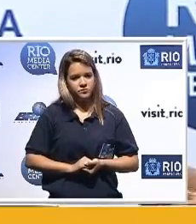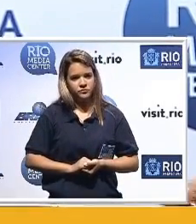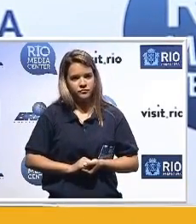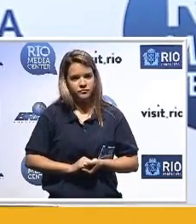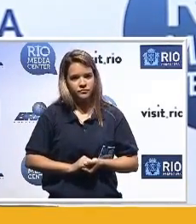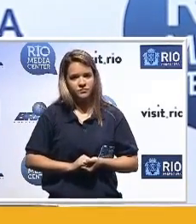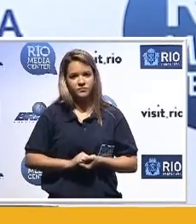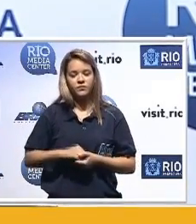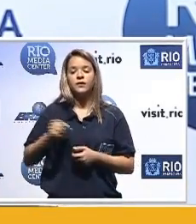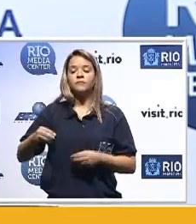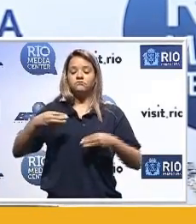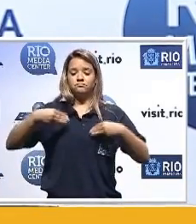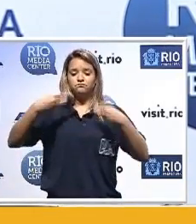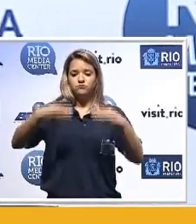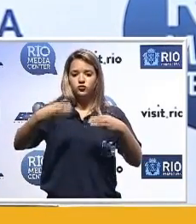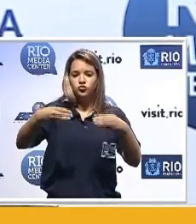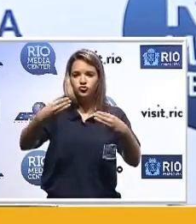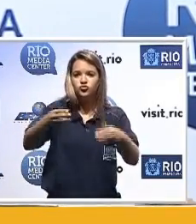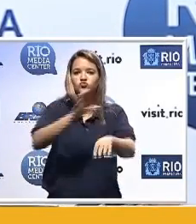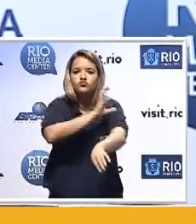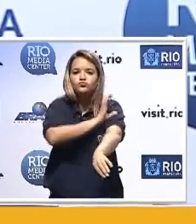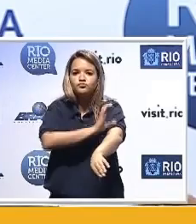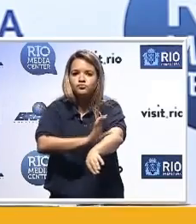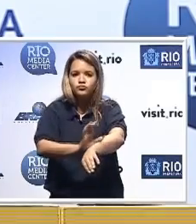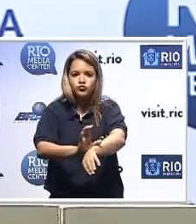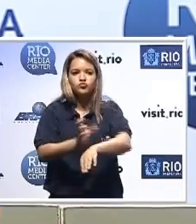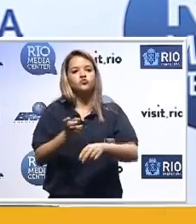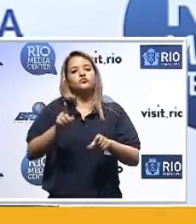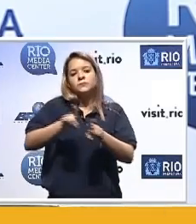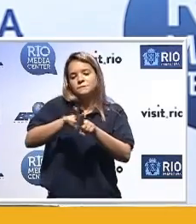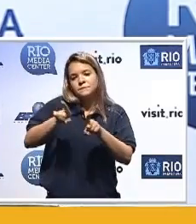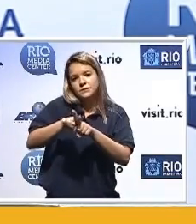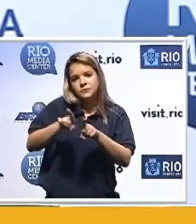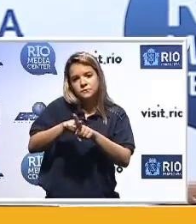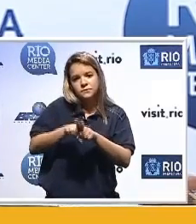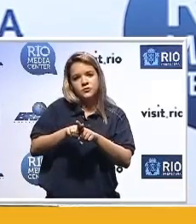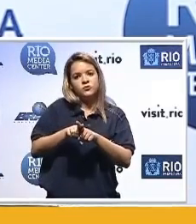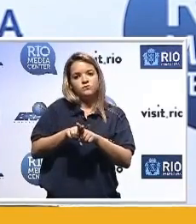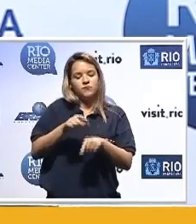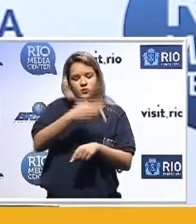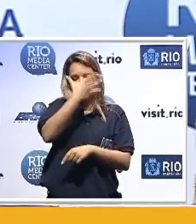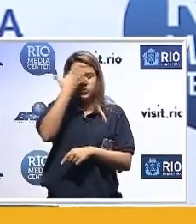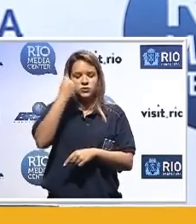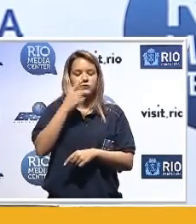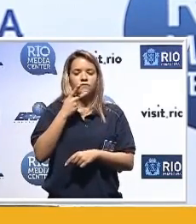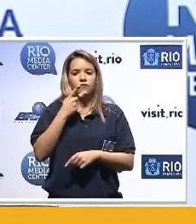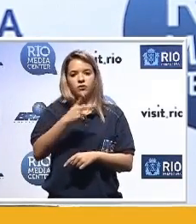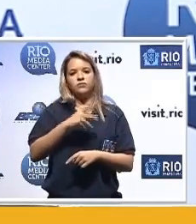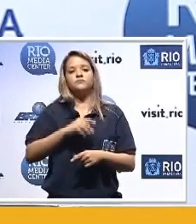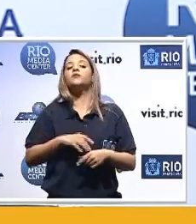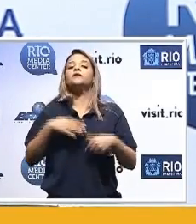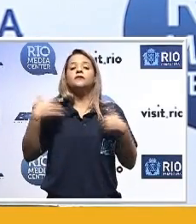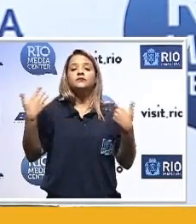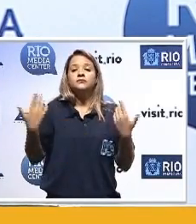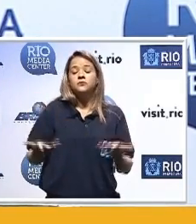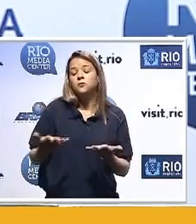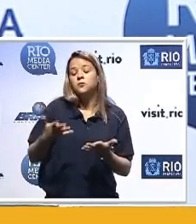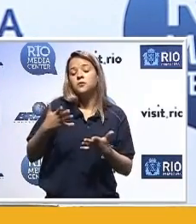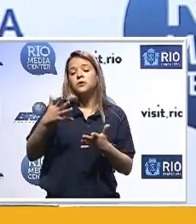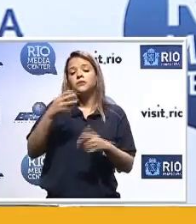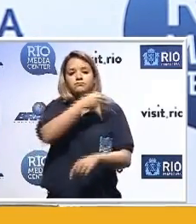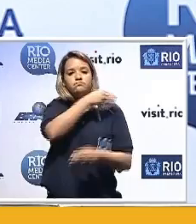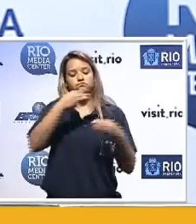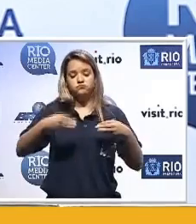o Ministério da Cultura, também o IPHAN, que eu estou esquecendo, ela já me falou aqui, está certo? Então, o Ministério da Cultura, na parte